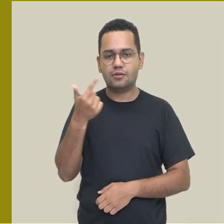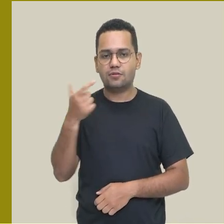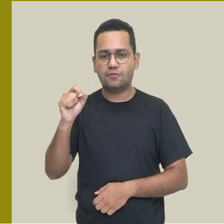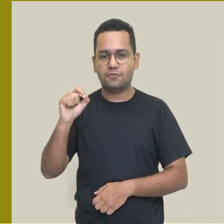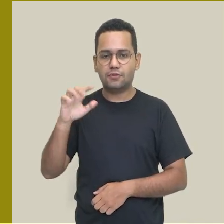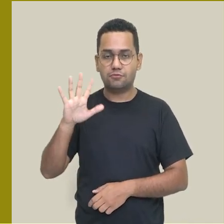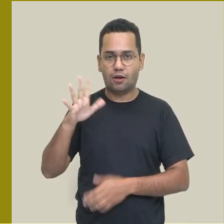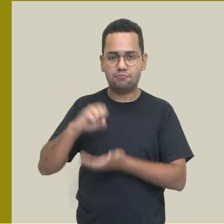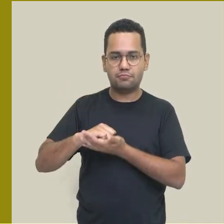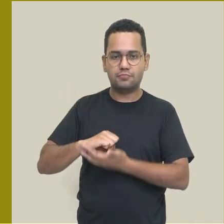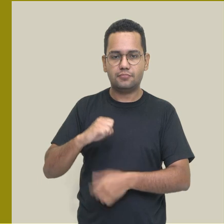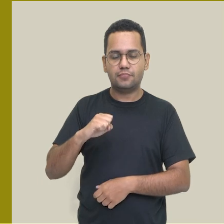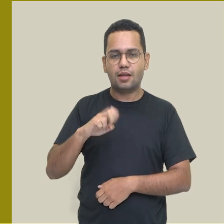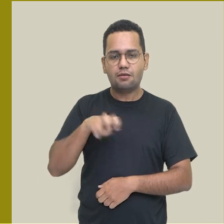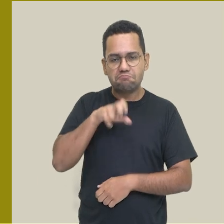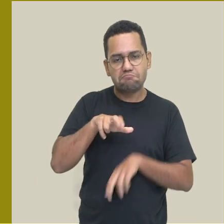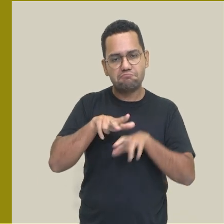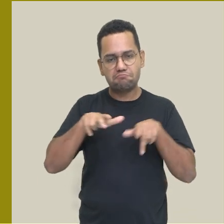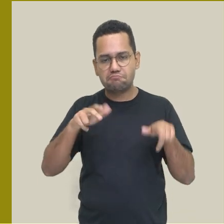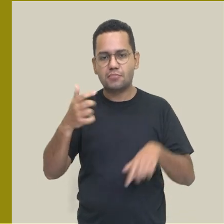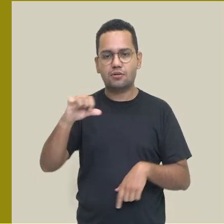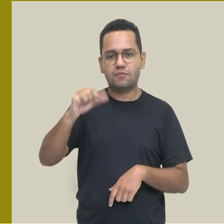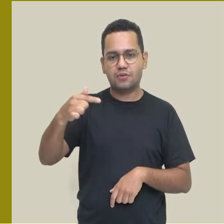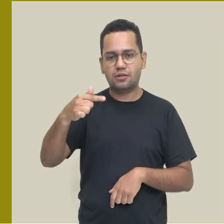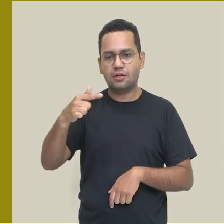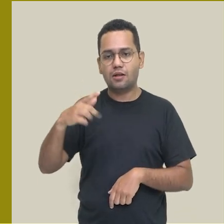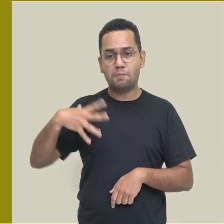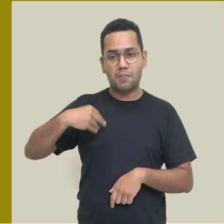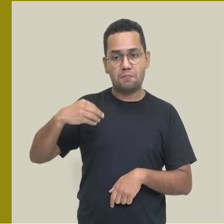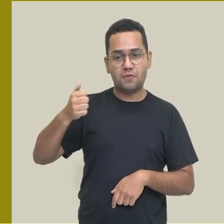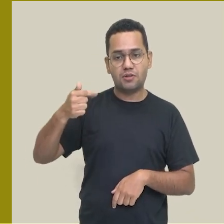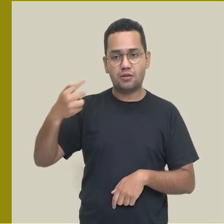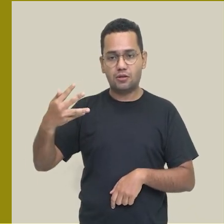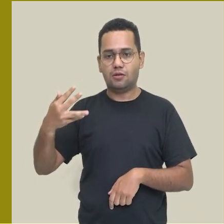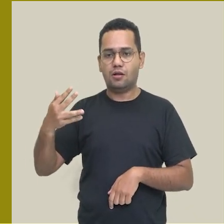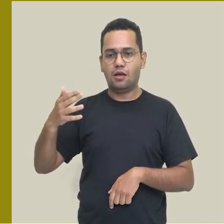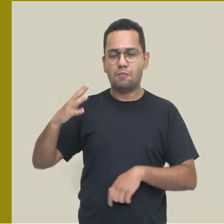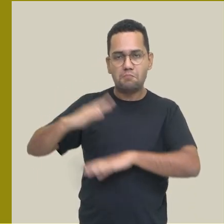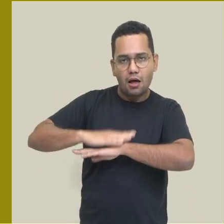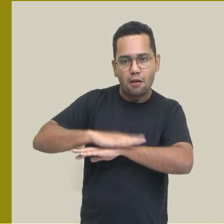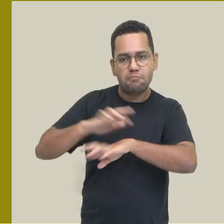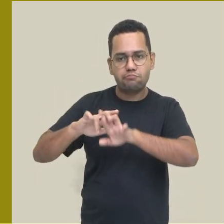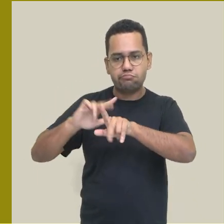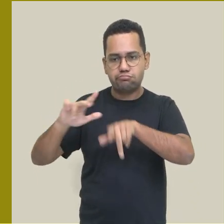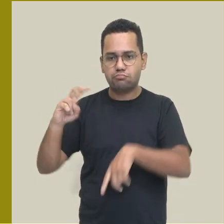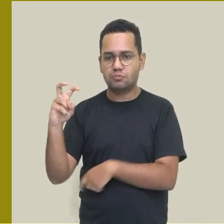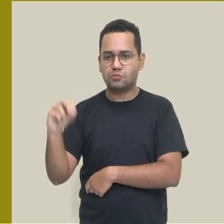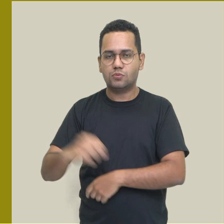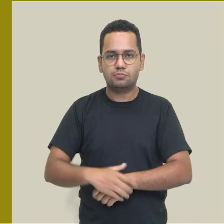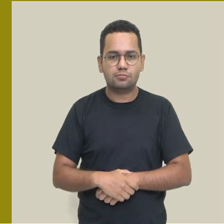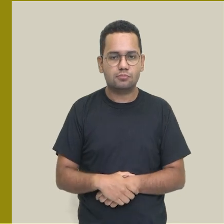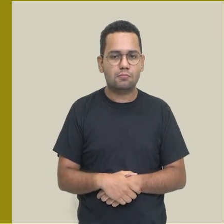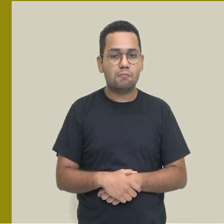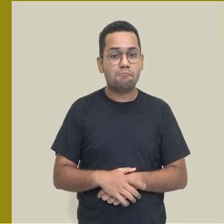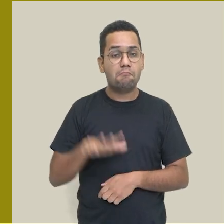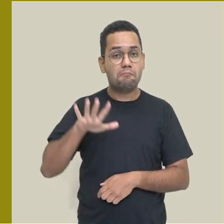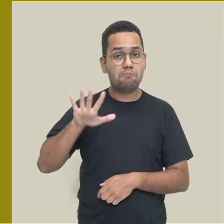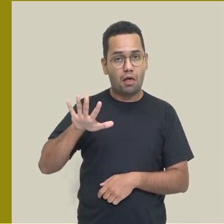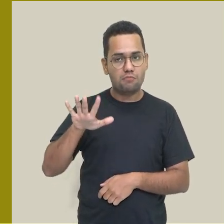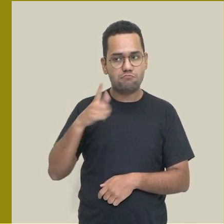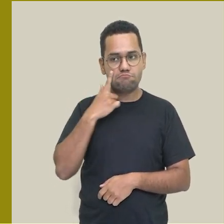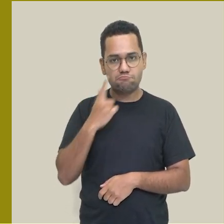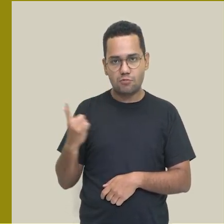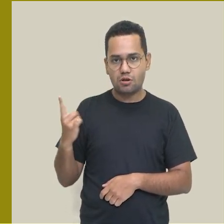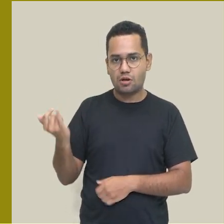120, répteis 97, mamíferos 74 e anfíbios 50. Lembre-se que essas espécies aí que